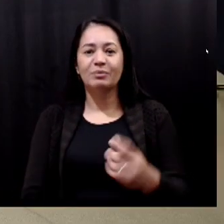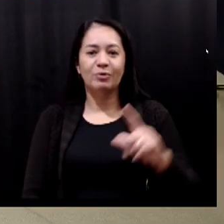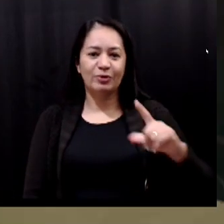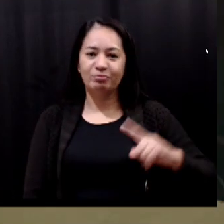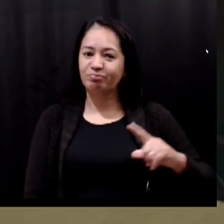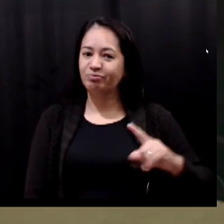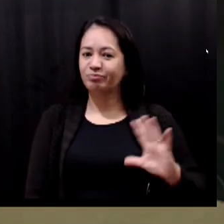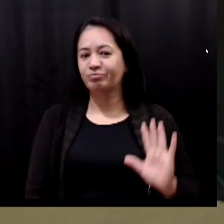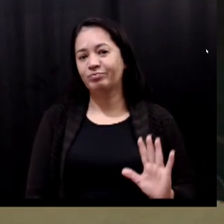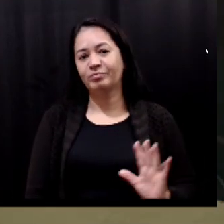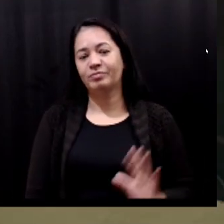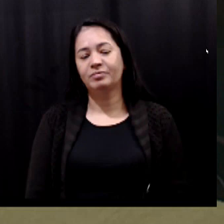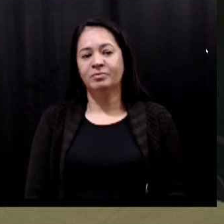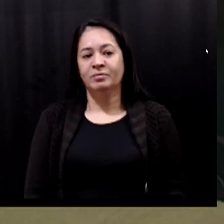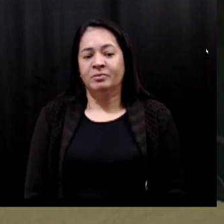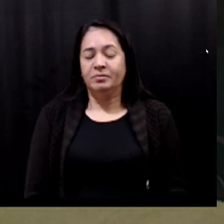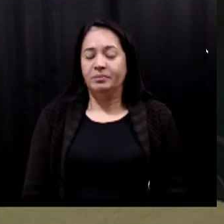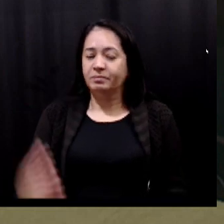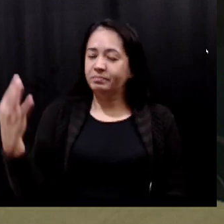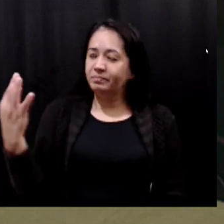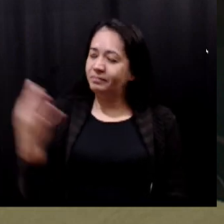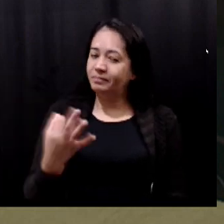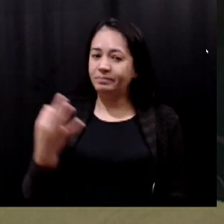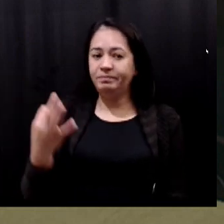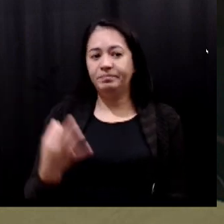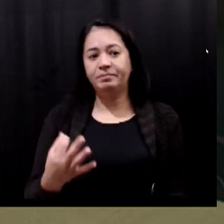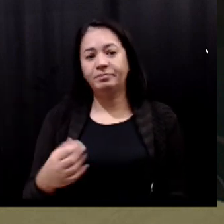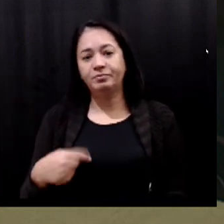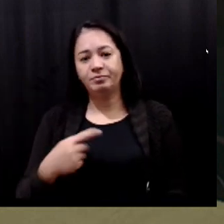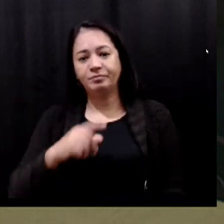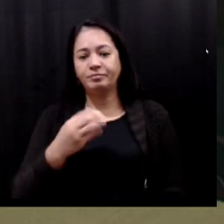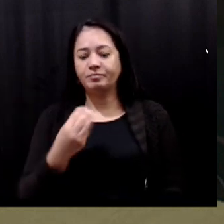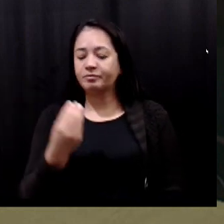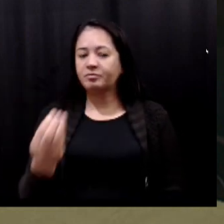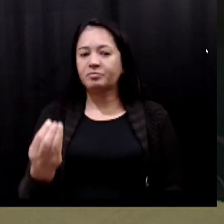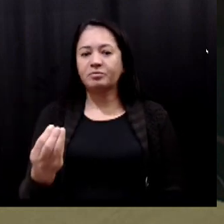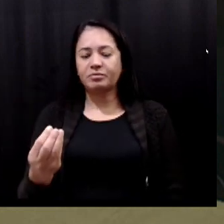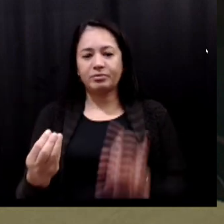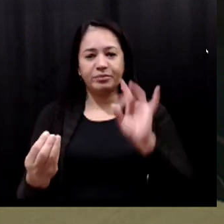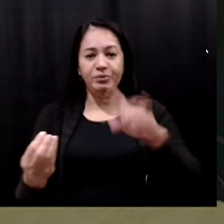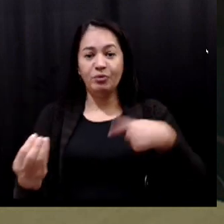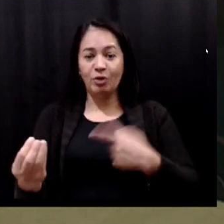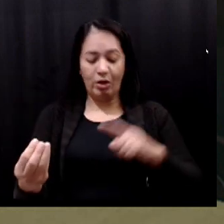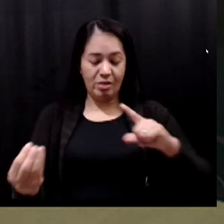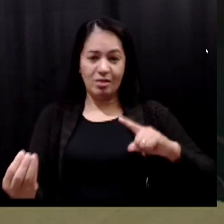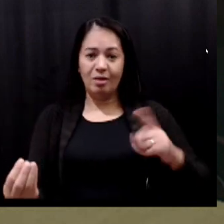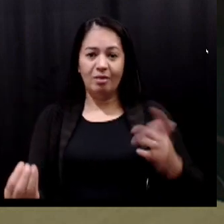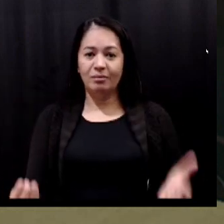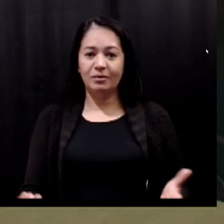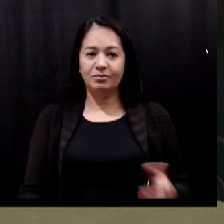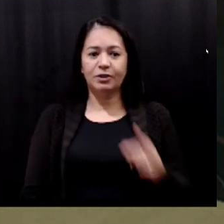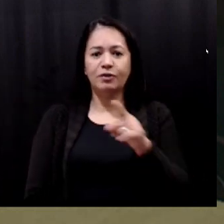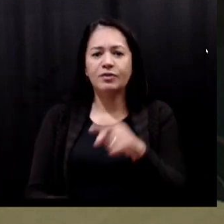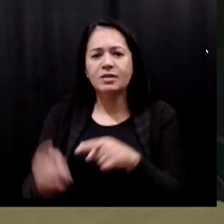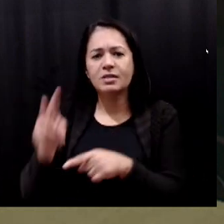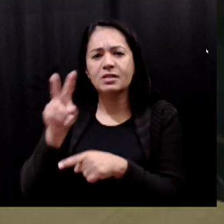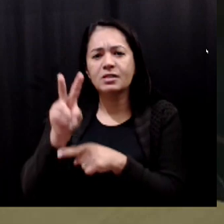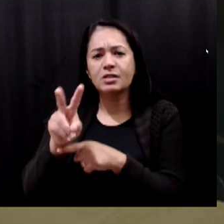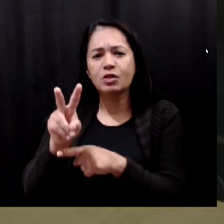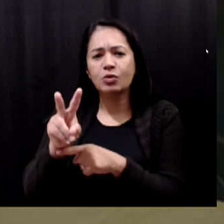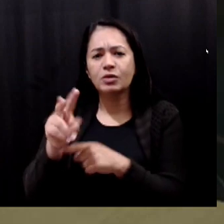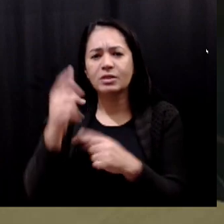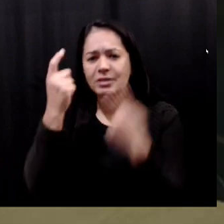Perfeito, Tâmara, perfeito. A gente só dá aquilo que a gente tem. E aí você se preocupa tanto em cuidar. Será que o seu cuidado ele está